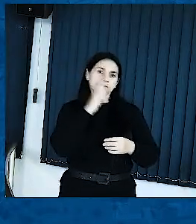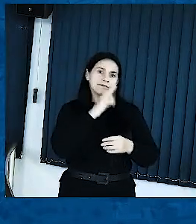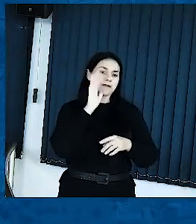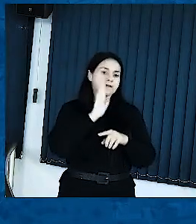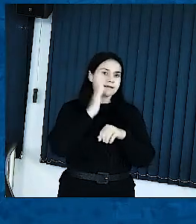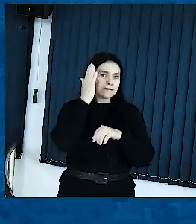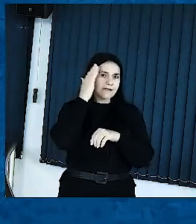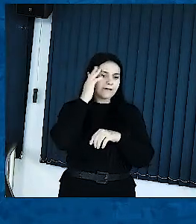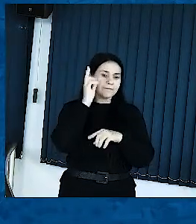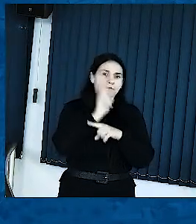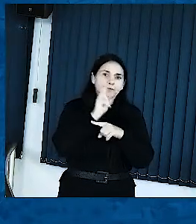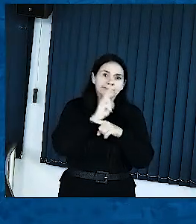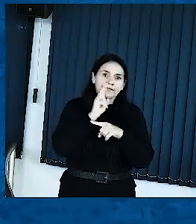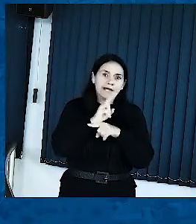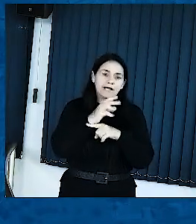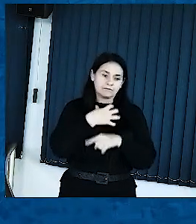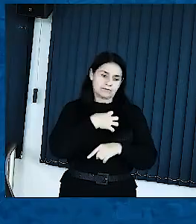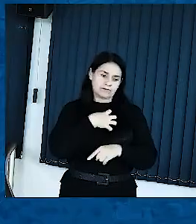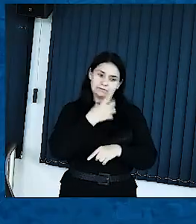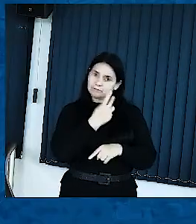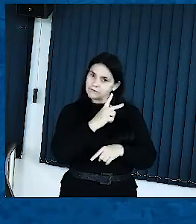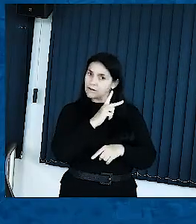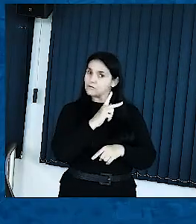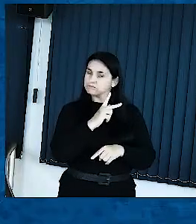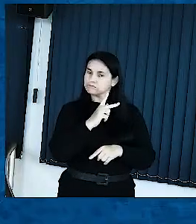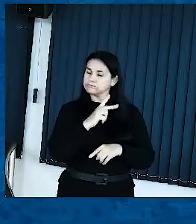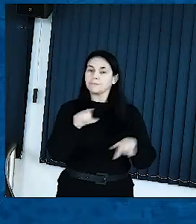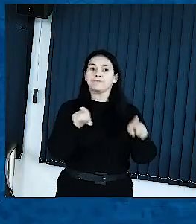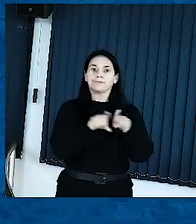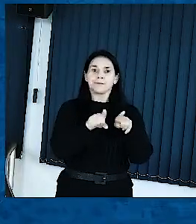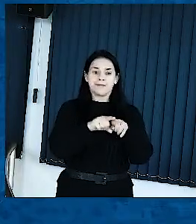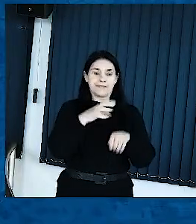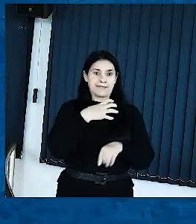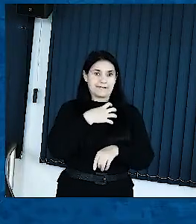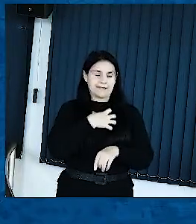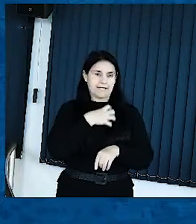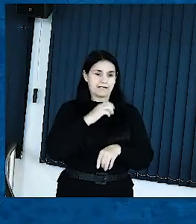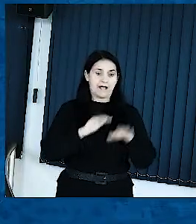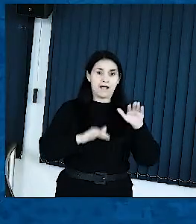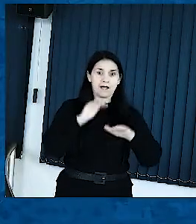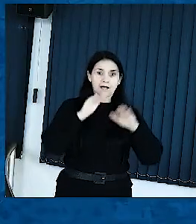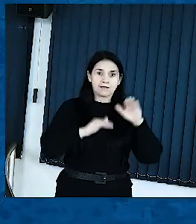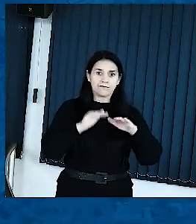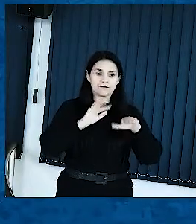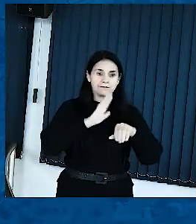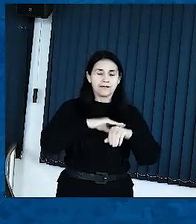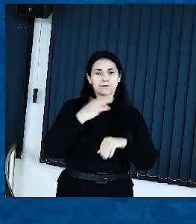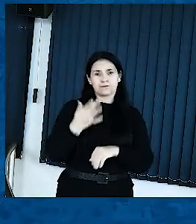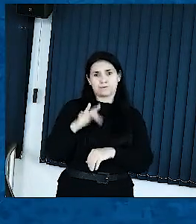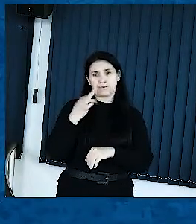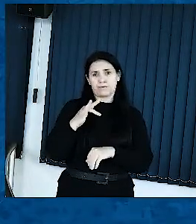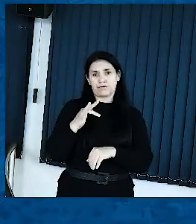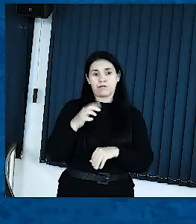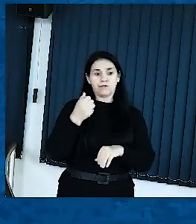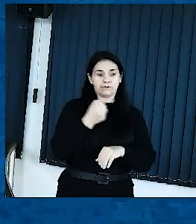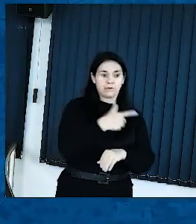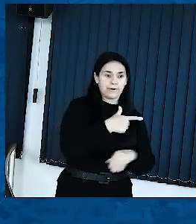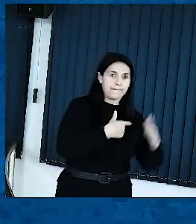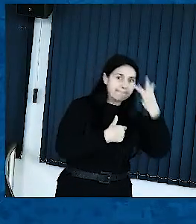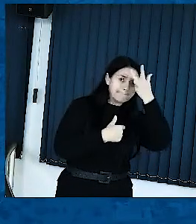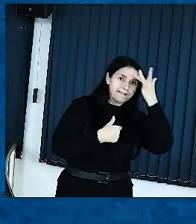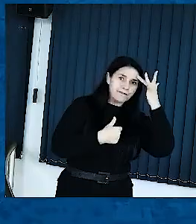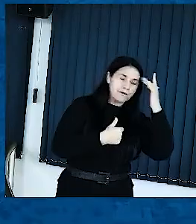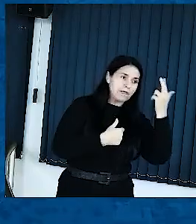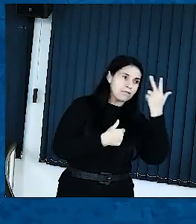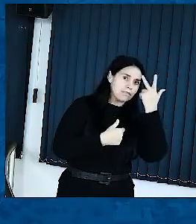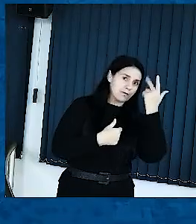com hipersensibilidade sensorial. Da mesma forma, eles sentem, ou às vezes, mais dor que uma pessoa normal, ou menos